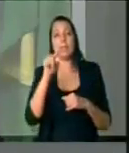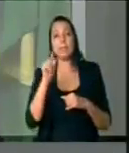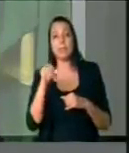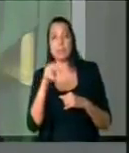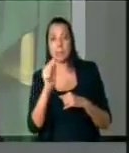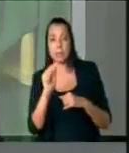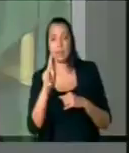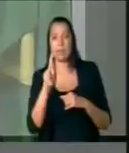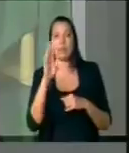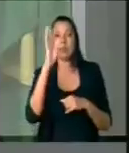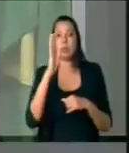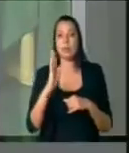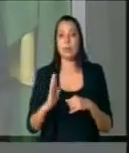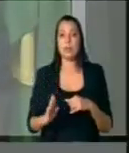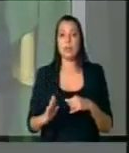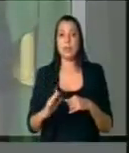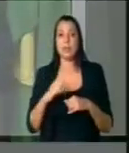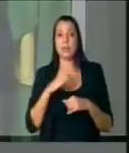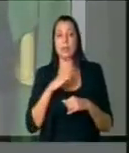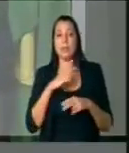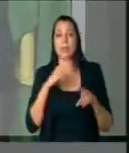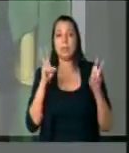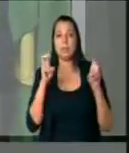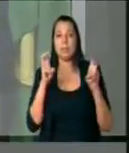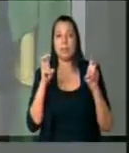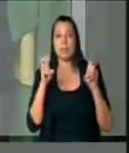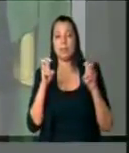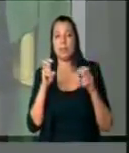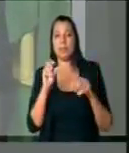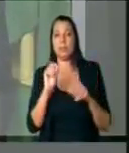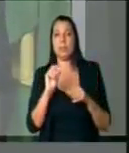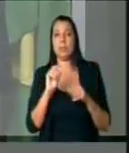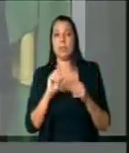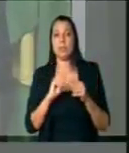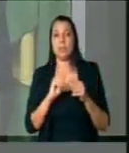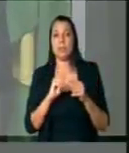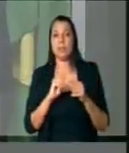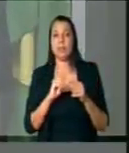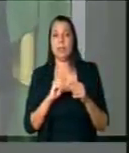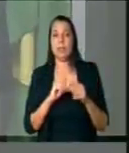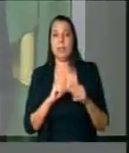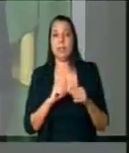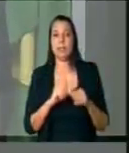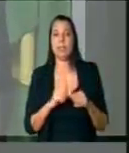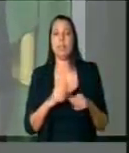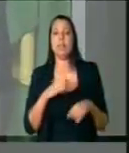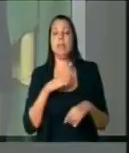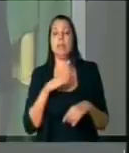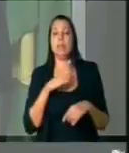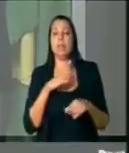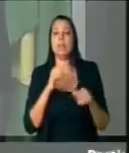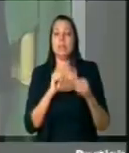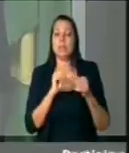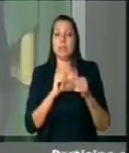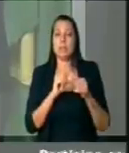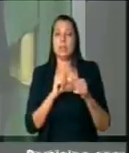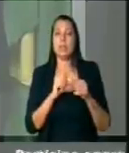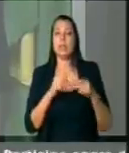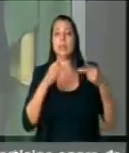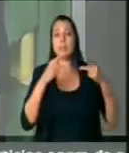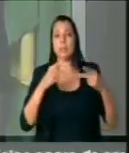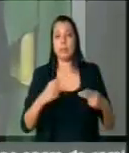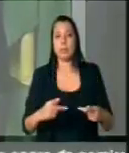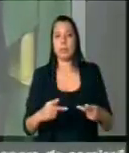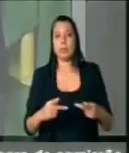para debater em profundidade esse tema que tomou conta do cenário nacional, tendo em vista que tramitam projetos de lei na Câmara